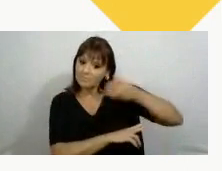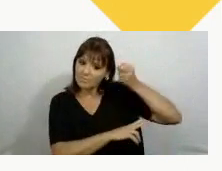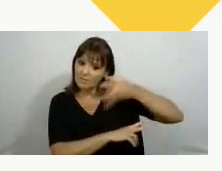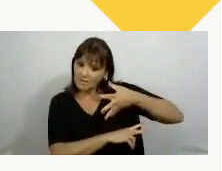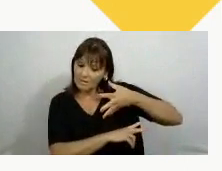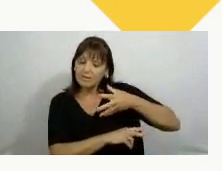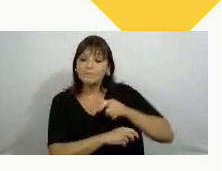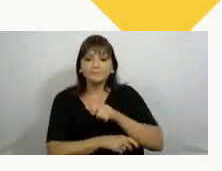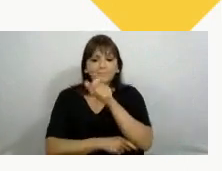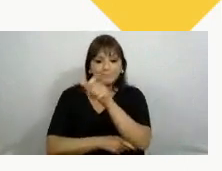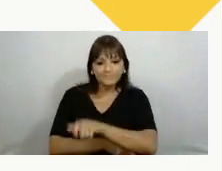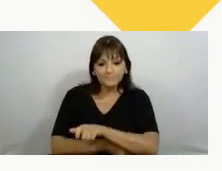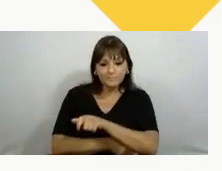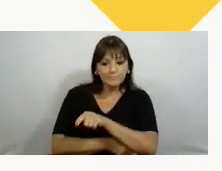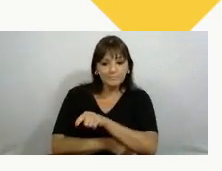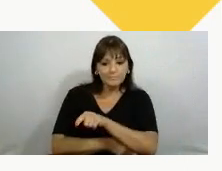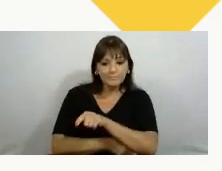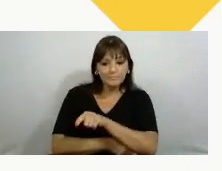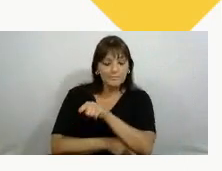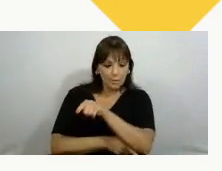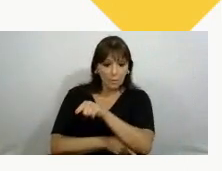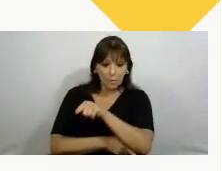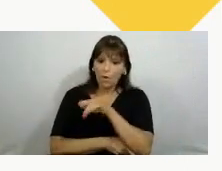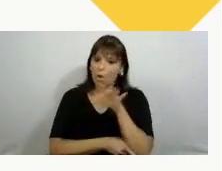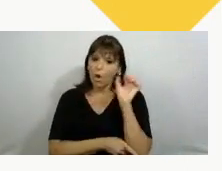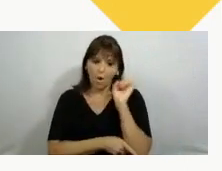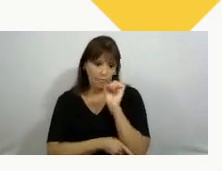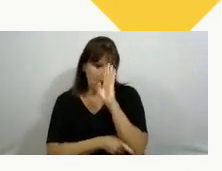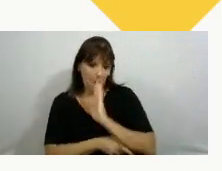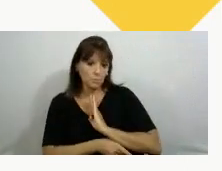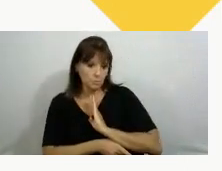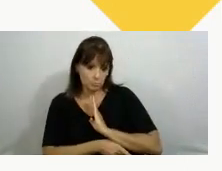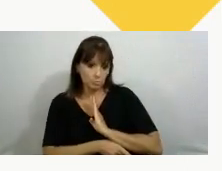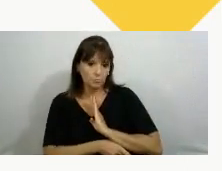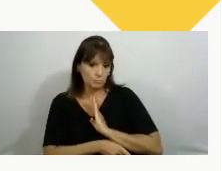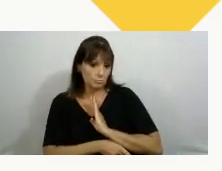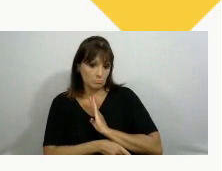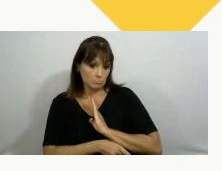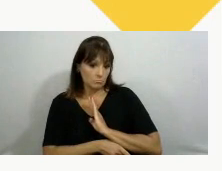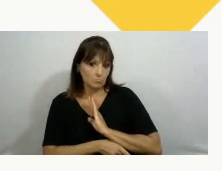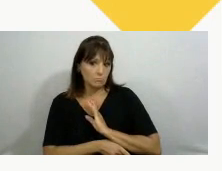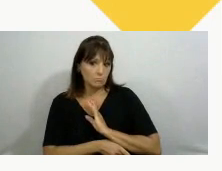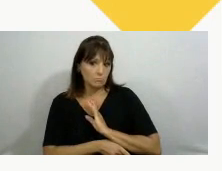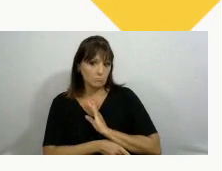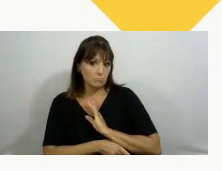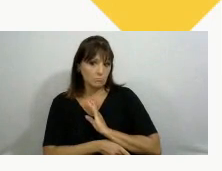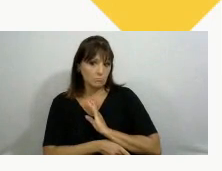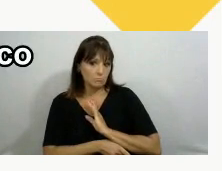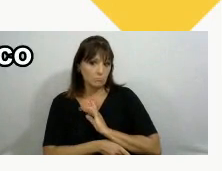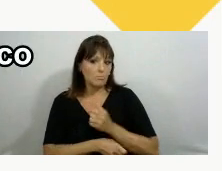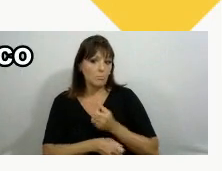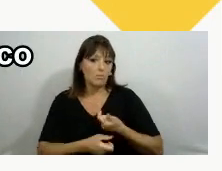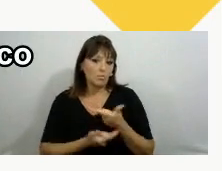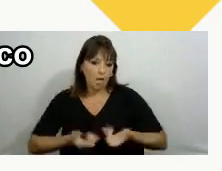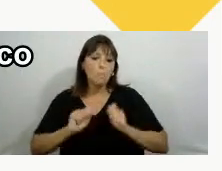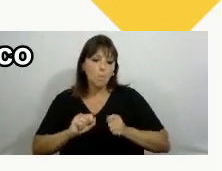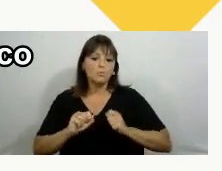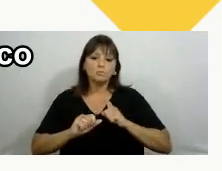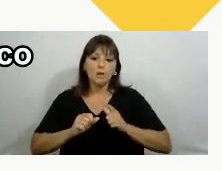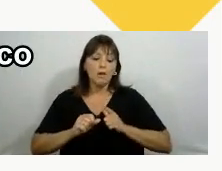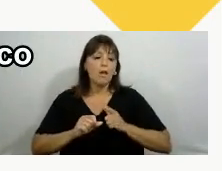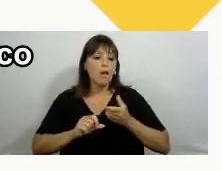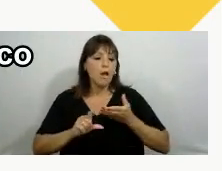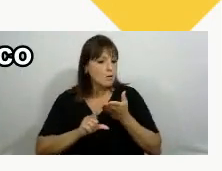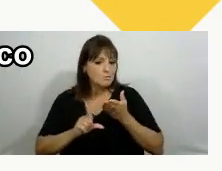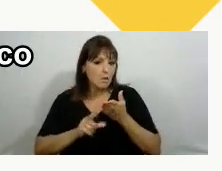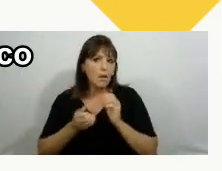que é grátis, né? Então a pessoa tem acesso realmente a isso, seja num teatro ou tudo mais. Caso ele tenha